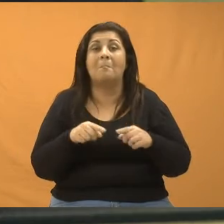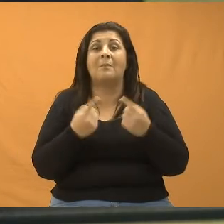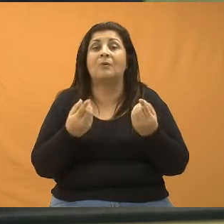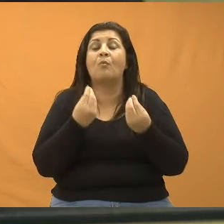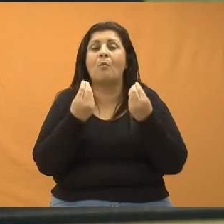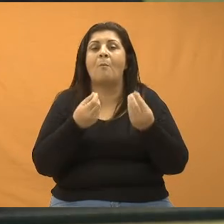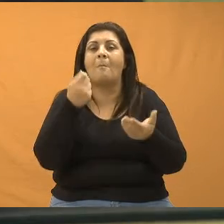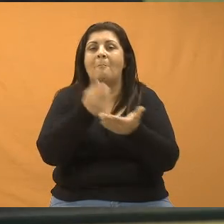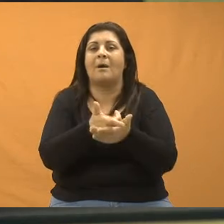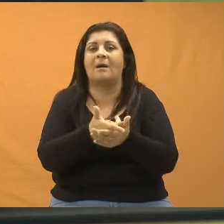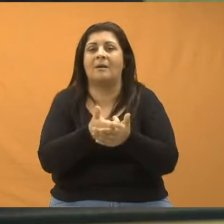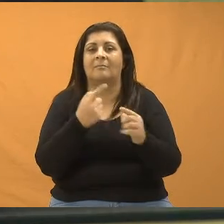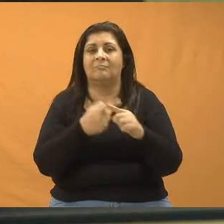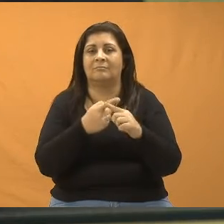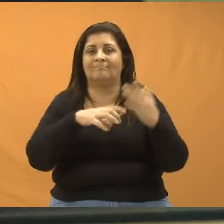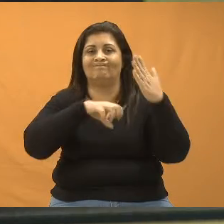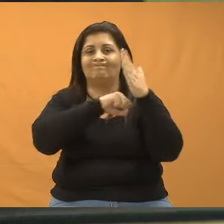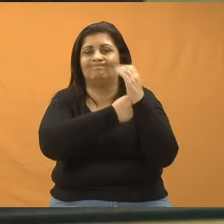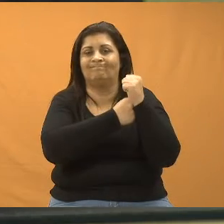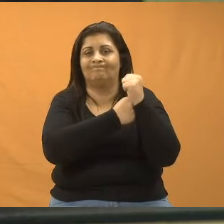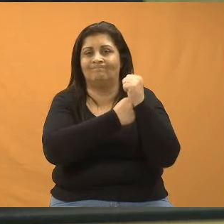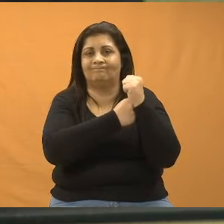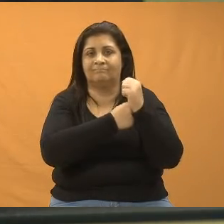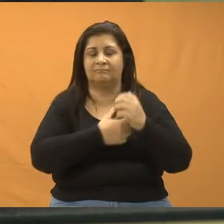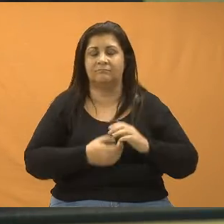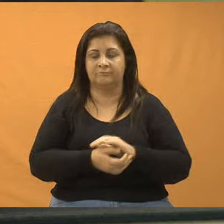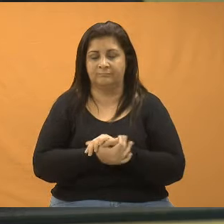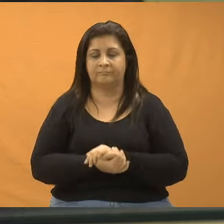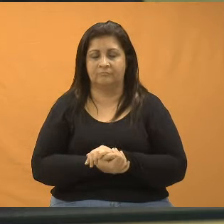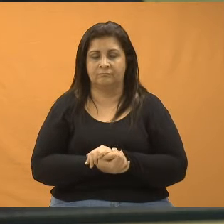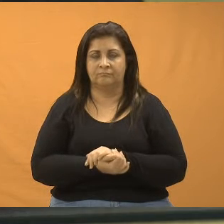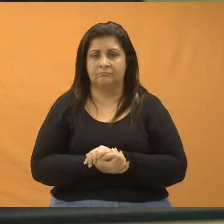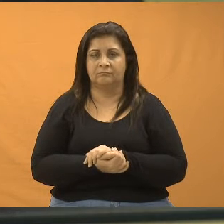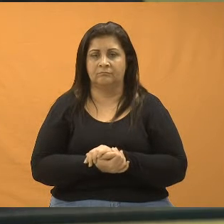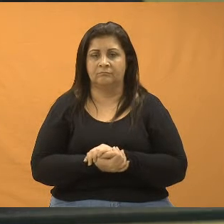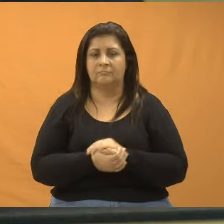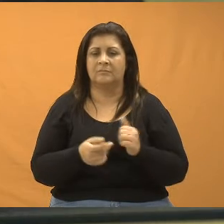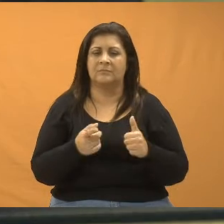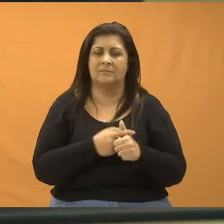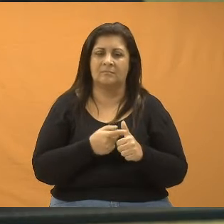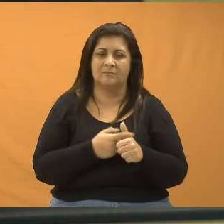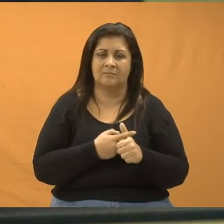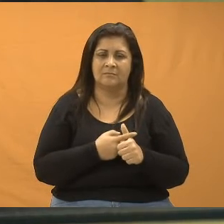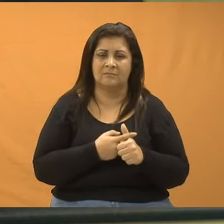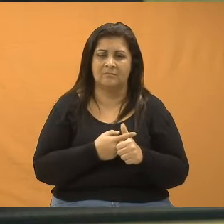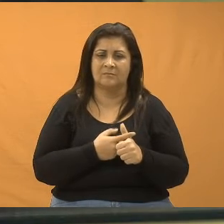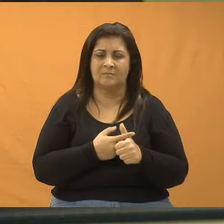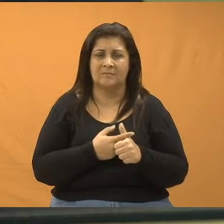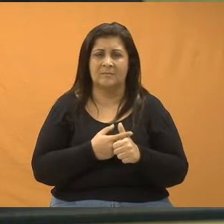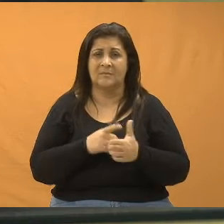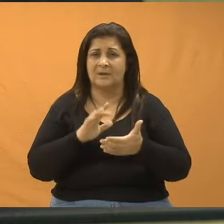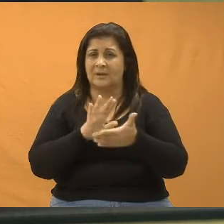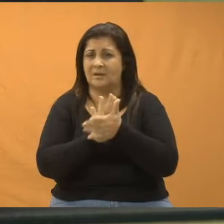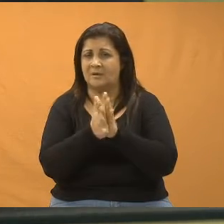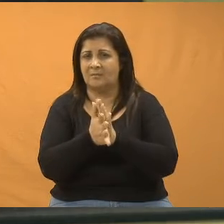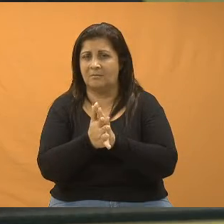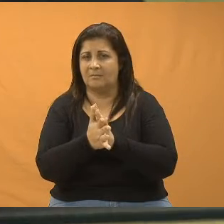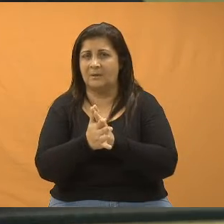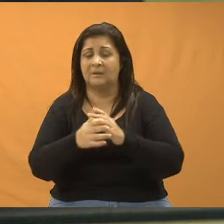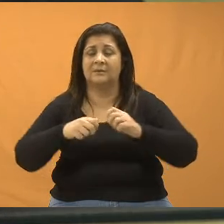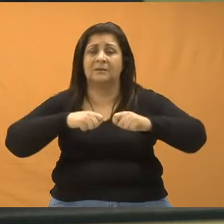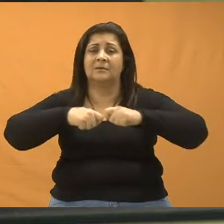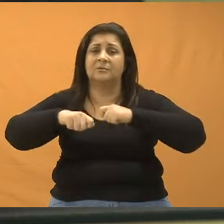porque está tudo bloqueado. Então, essa questão da dívida, esse imbróglio judicial, impacta diretamente na